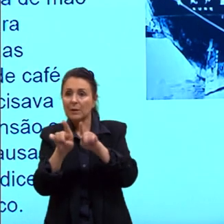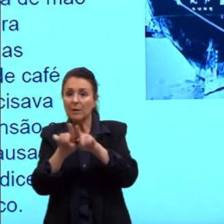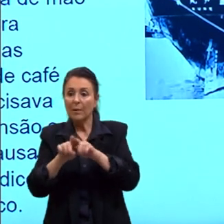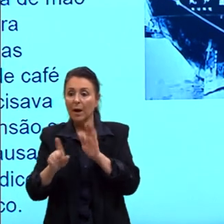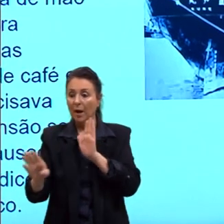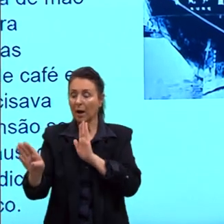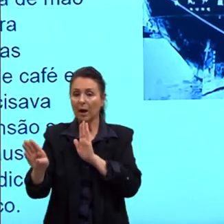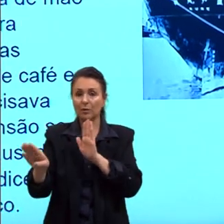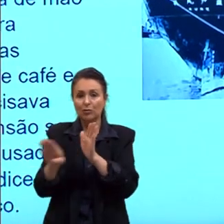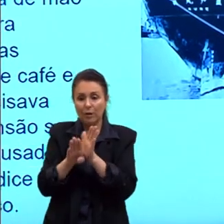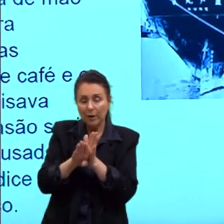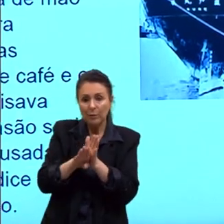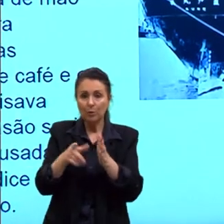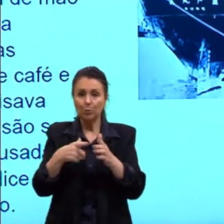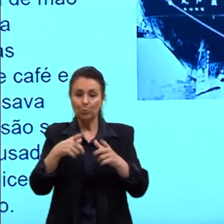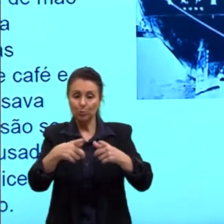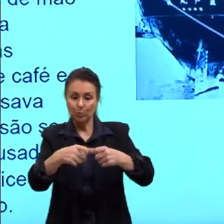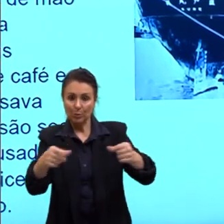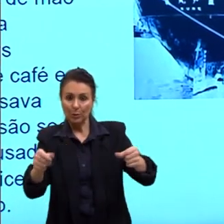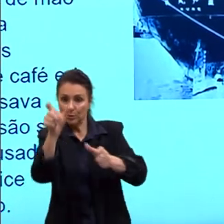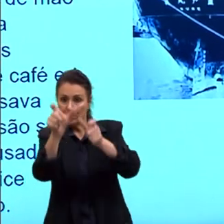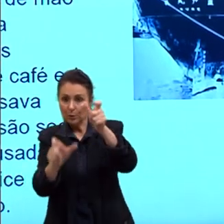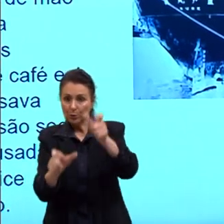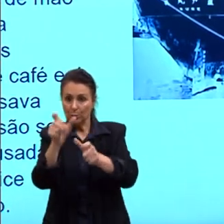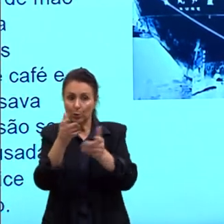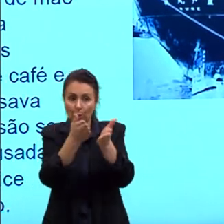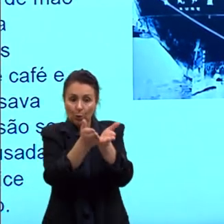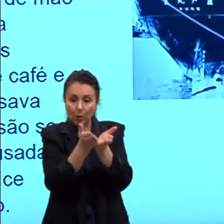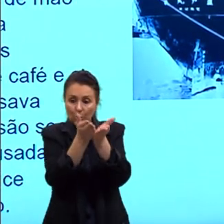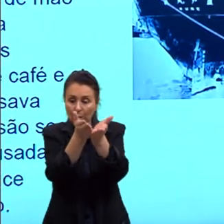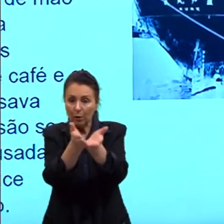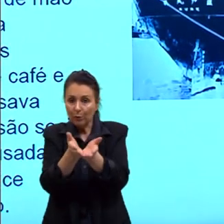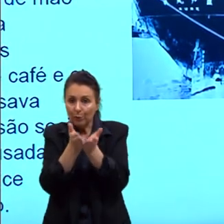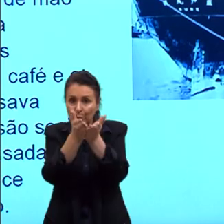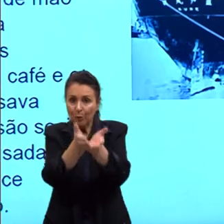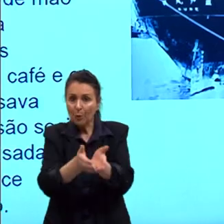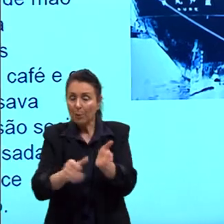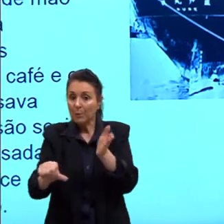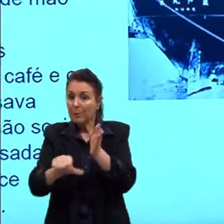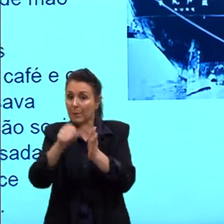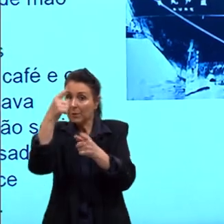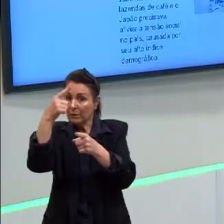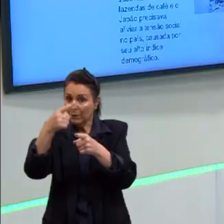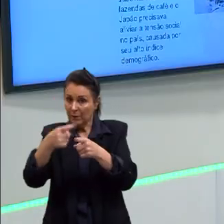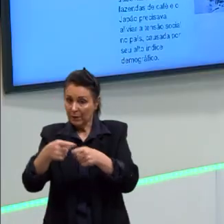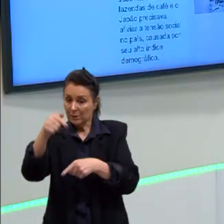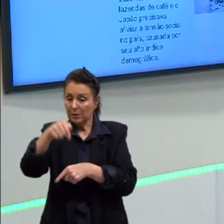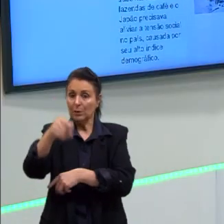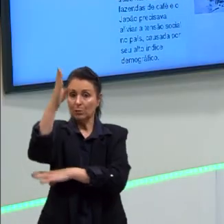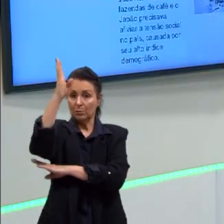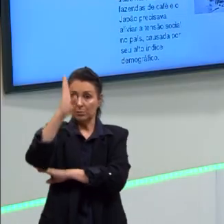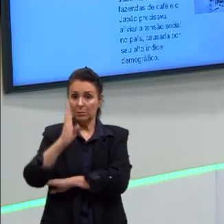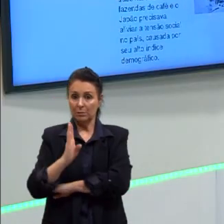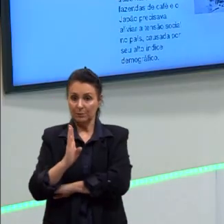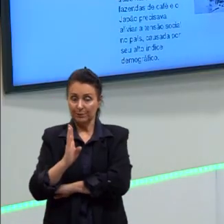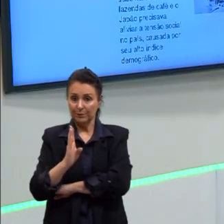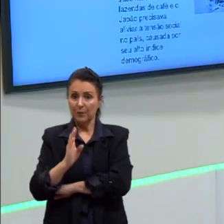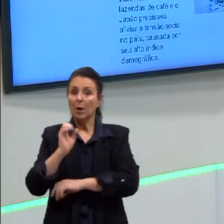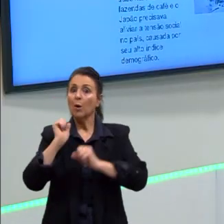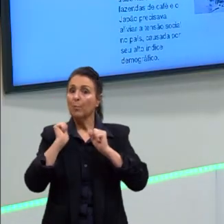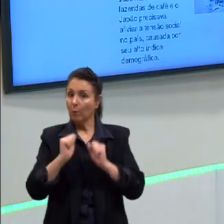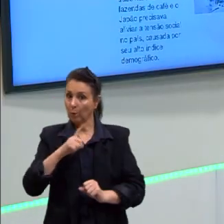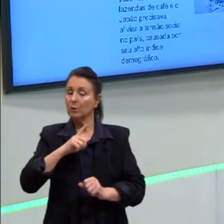japoneses com esse navio né que foi a primeira primeira leva de se japoneses já chegar no Brasil tá pode